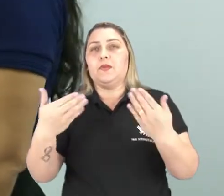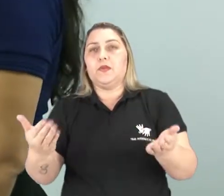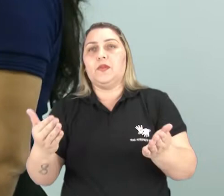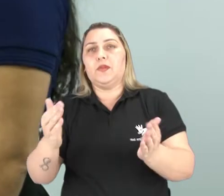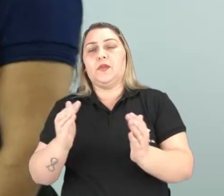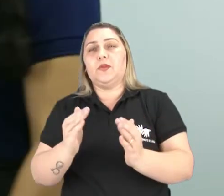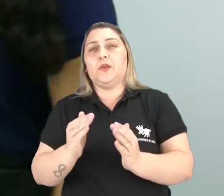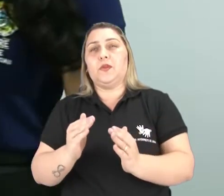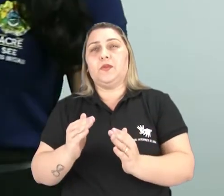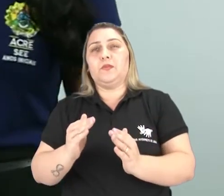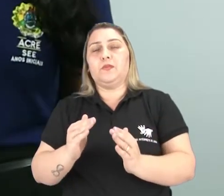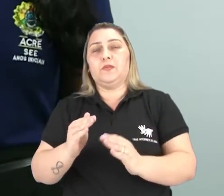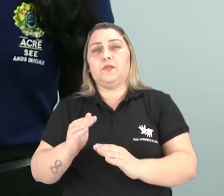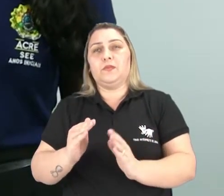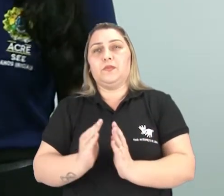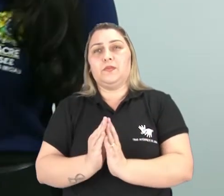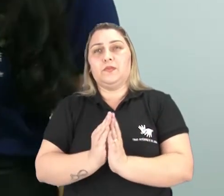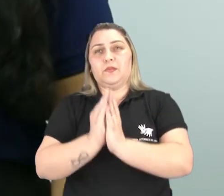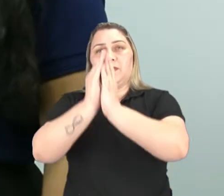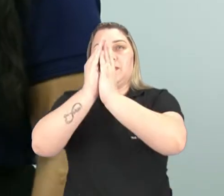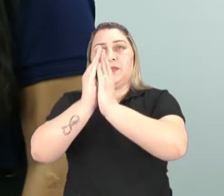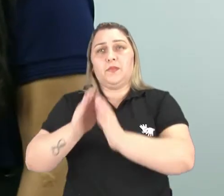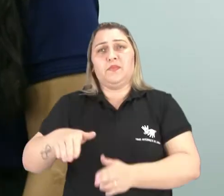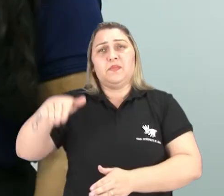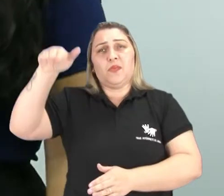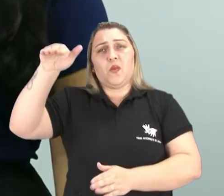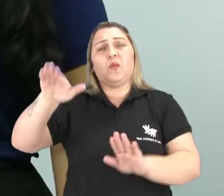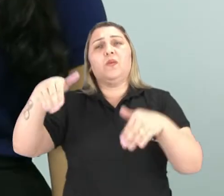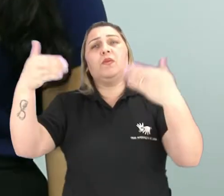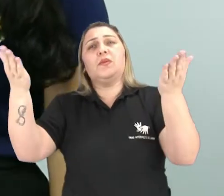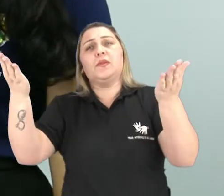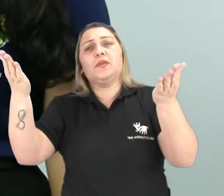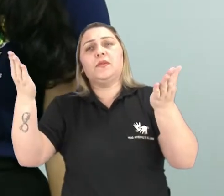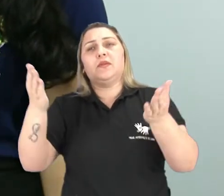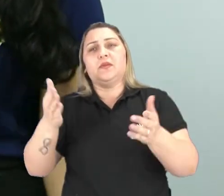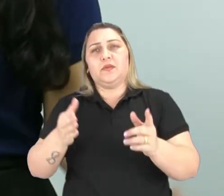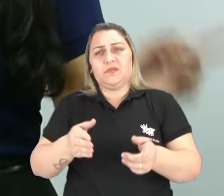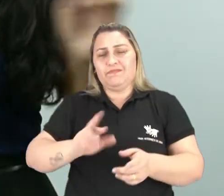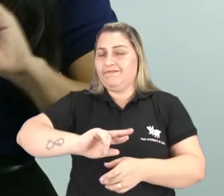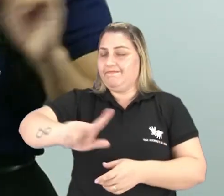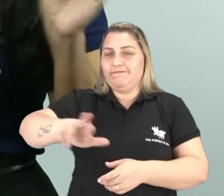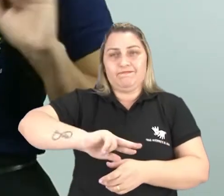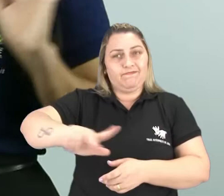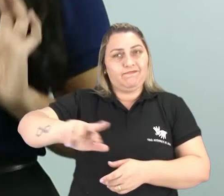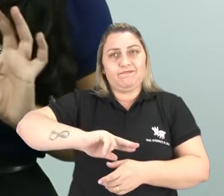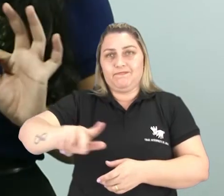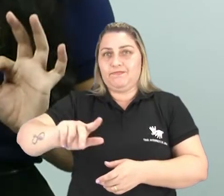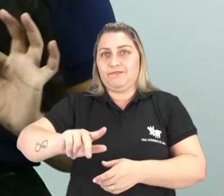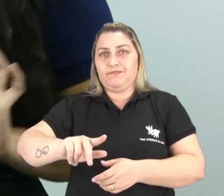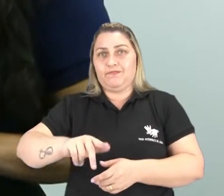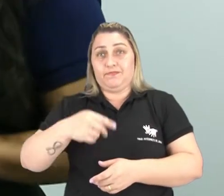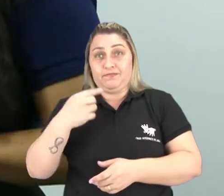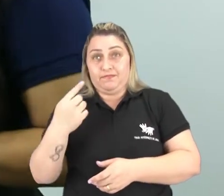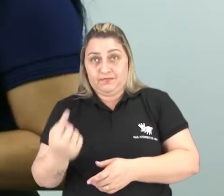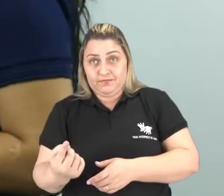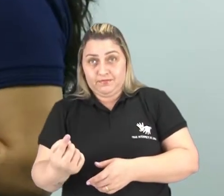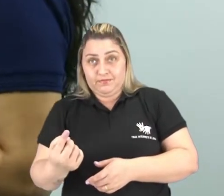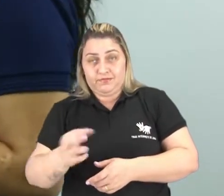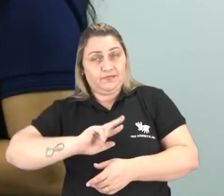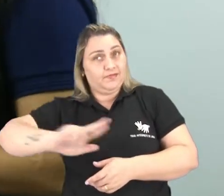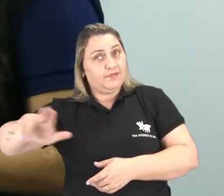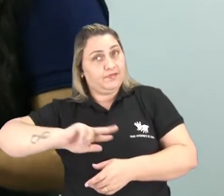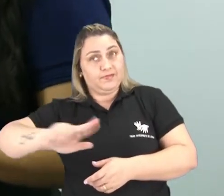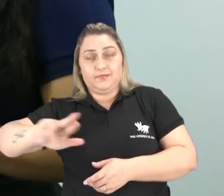desses é o maior balão é esse o maior balão não não é esse não é mesmo